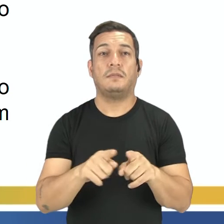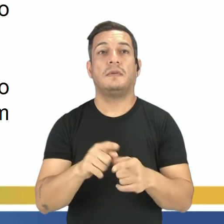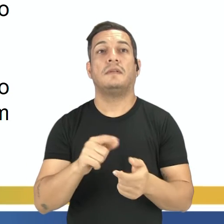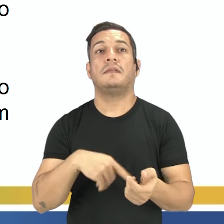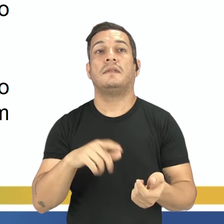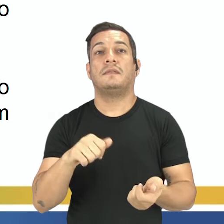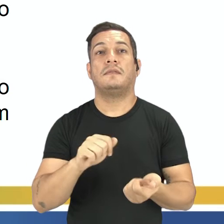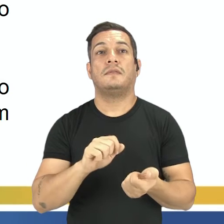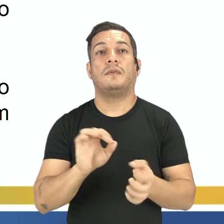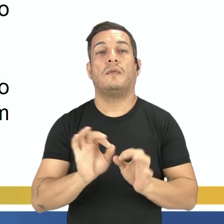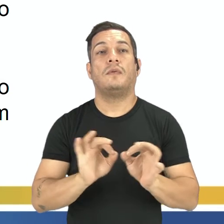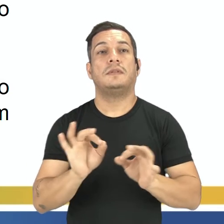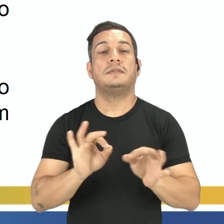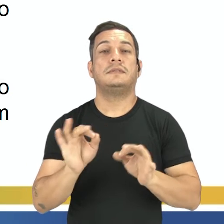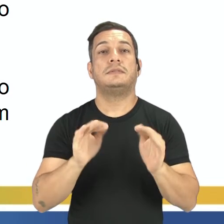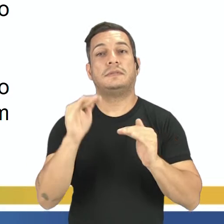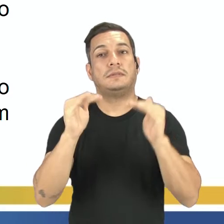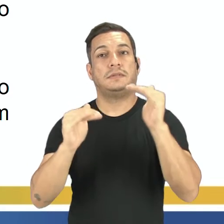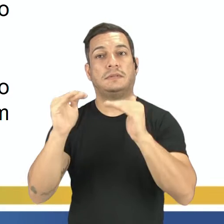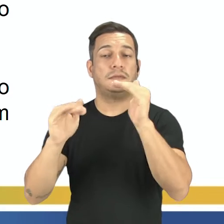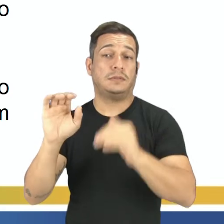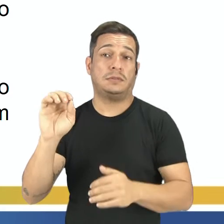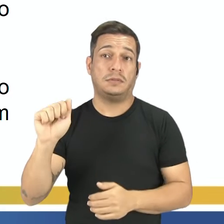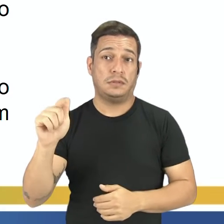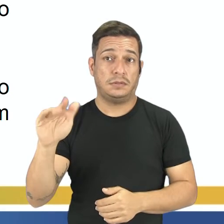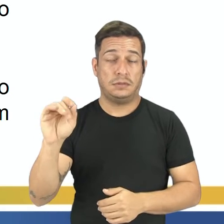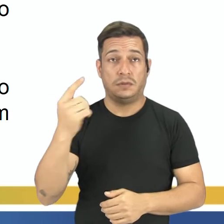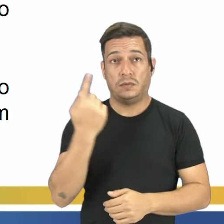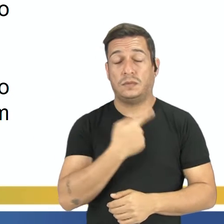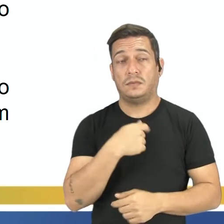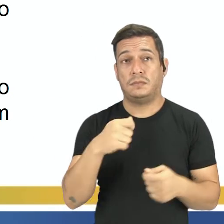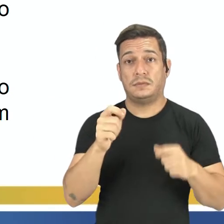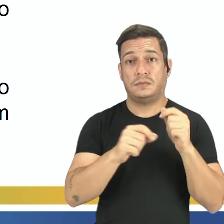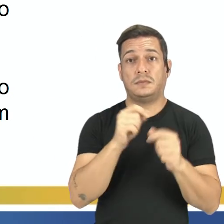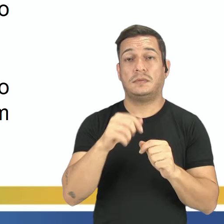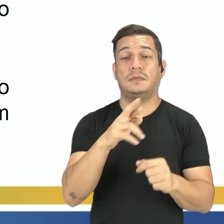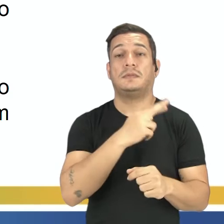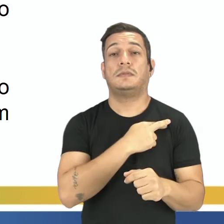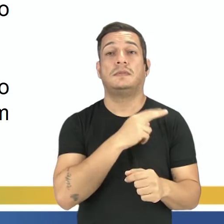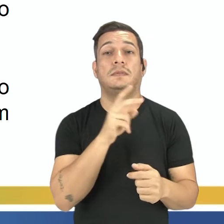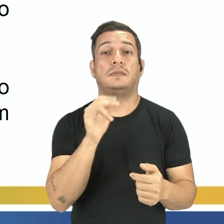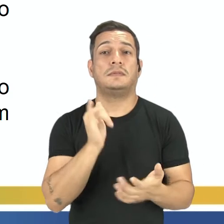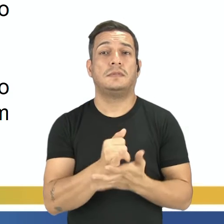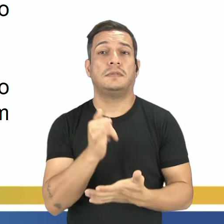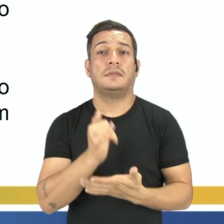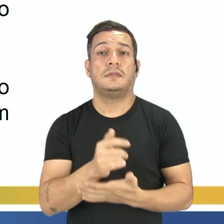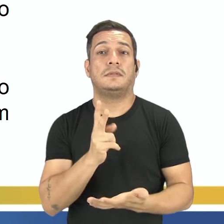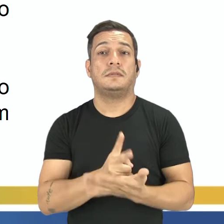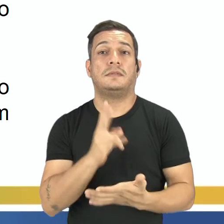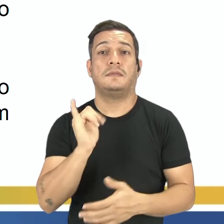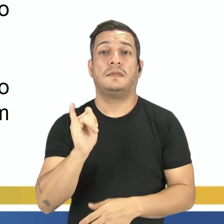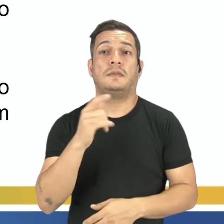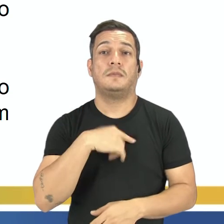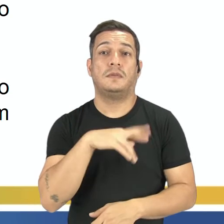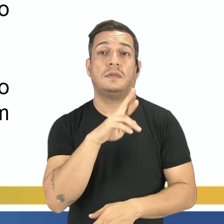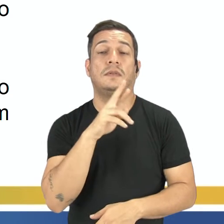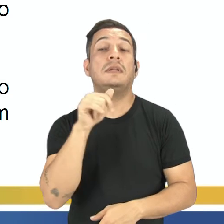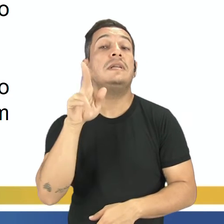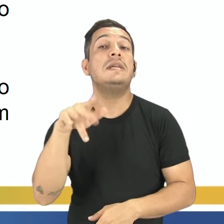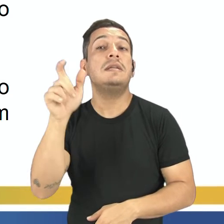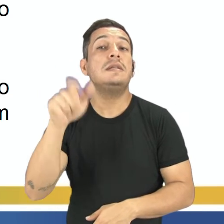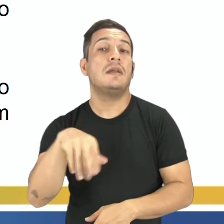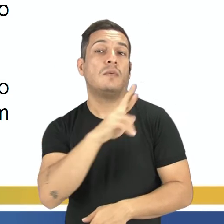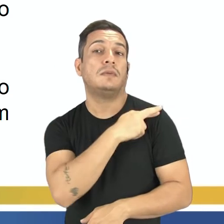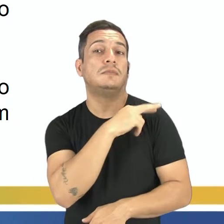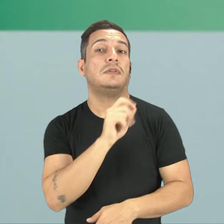enquadram em determinados níveis de ação. Nós precisamos responsabilizar, eu sempre falo para os alunos, né? Quem são os responsáveis